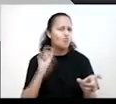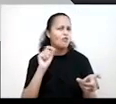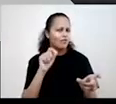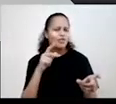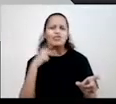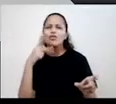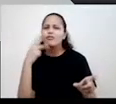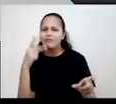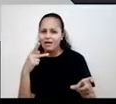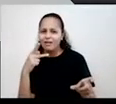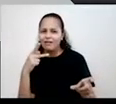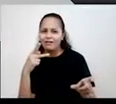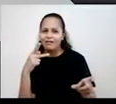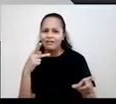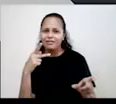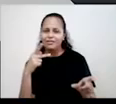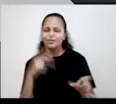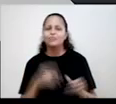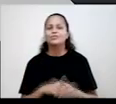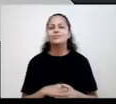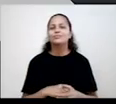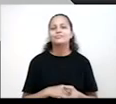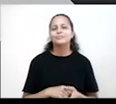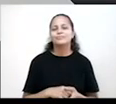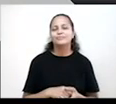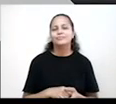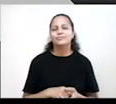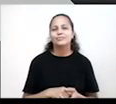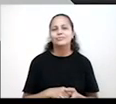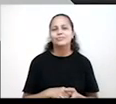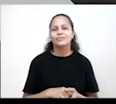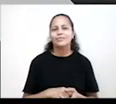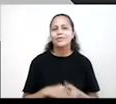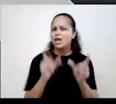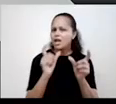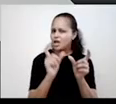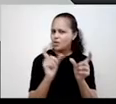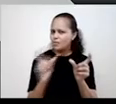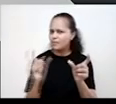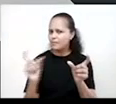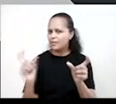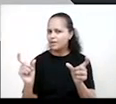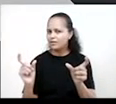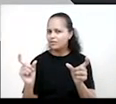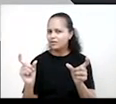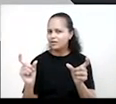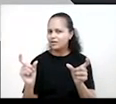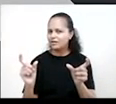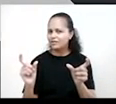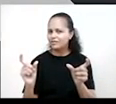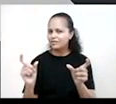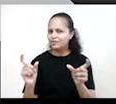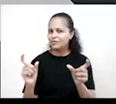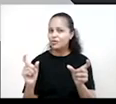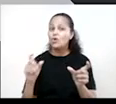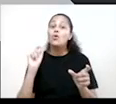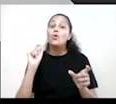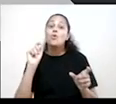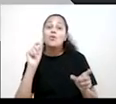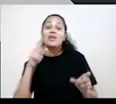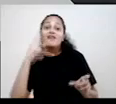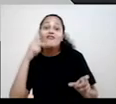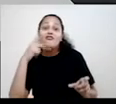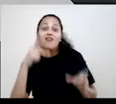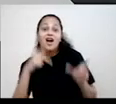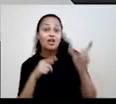estou falando, é o meu tópico, daquilo que eu falo na minha oração. E o predicado? É aquilo que eu falo sobre o sujeito.